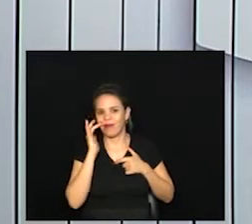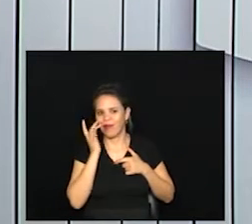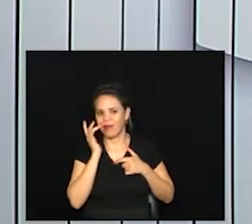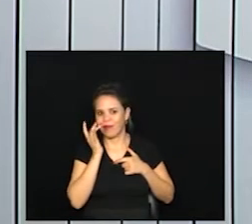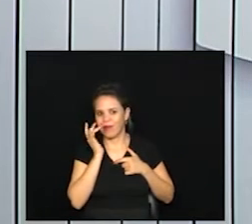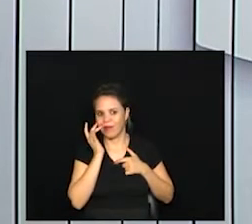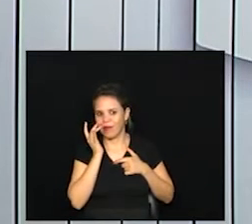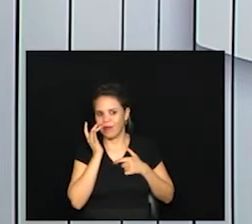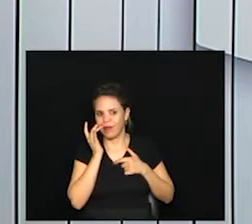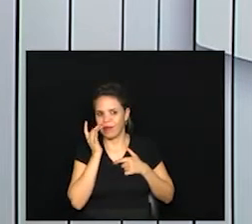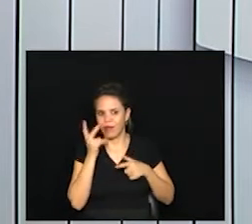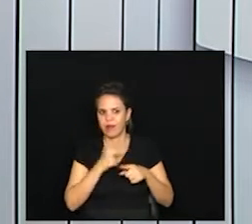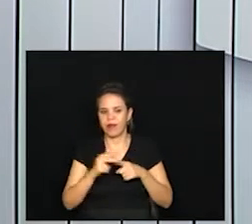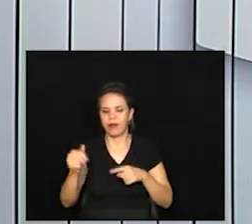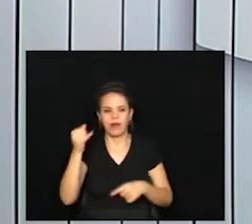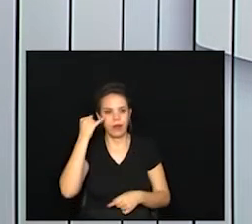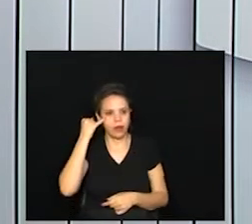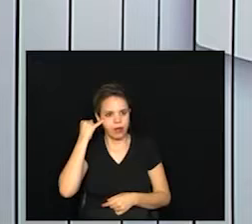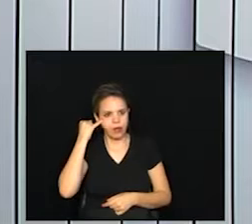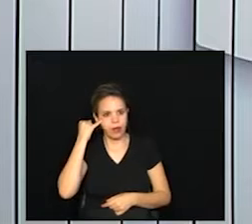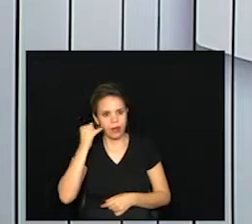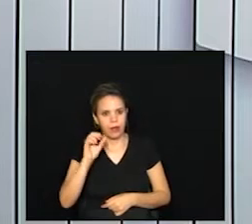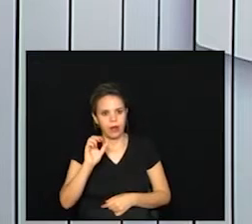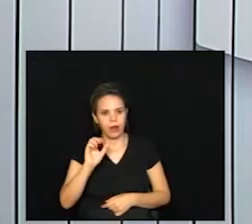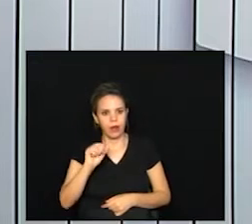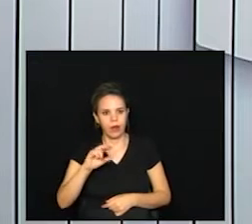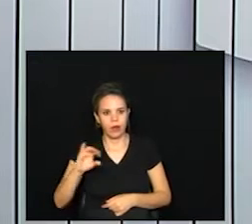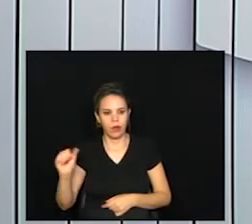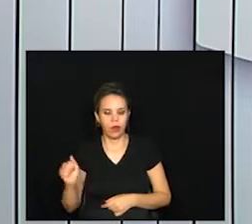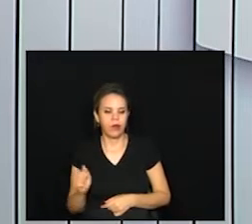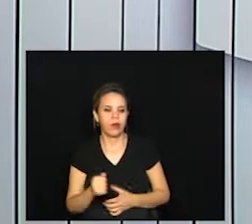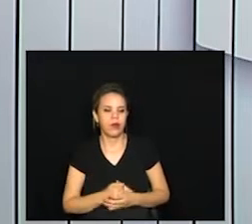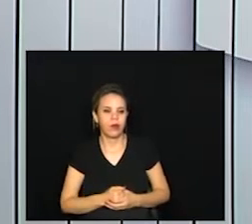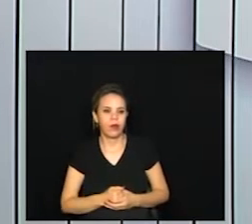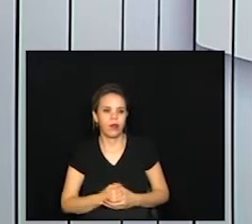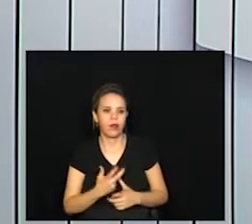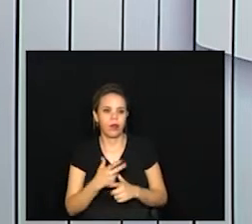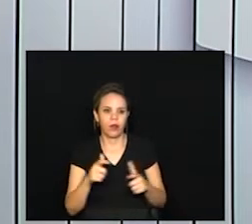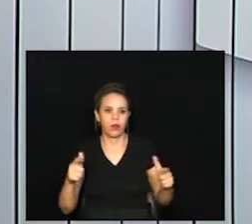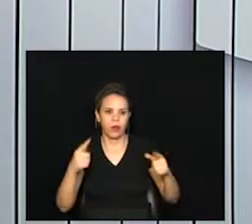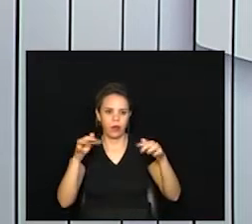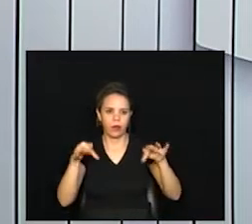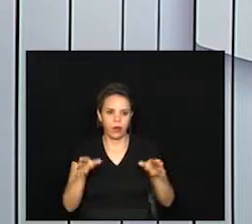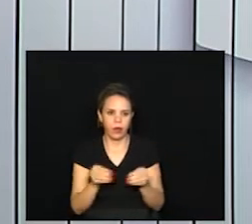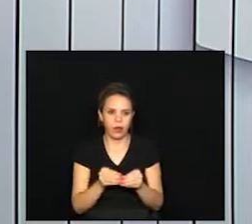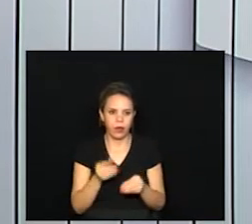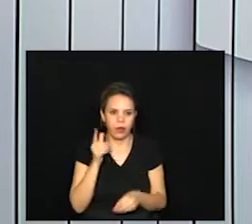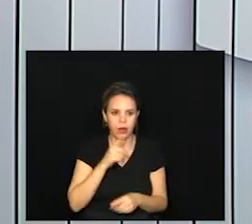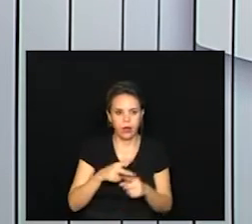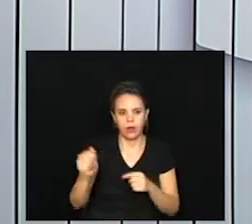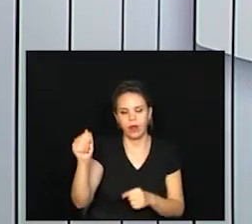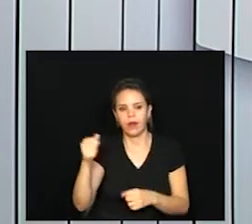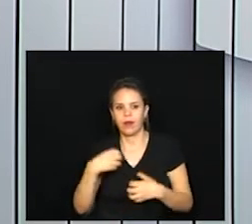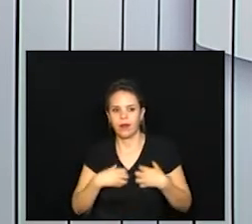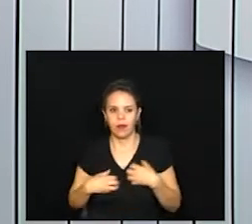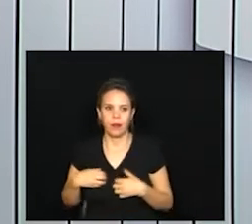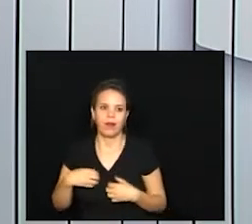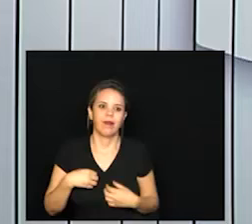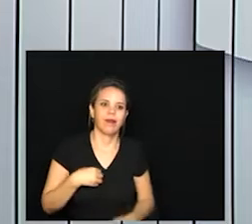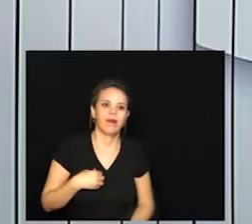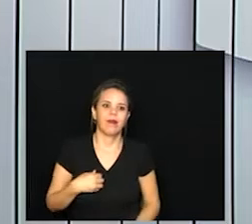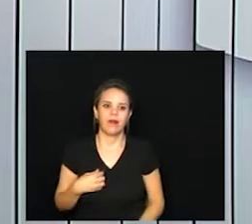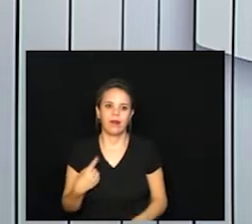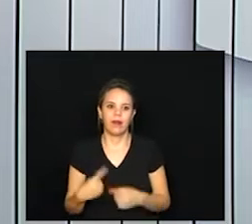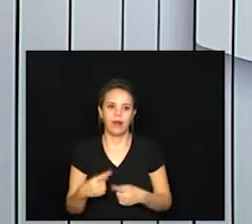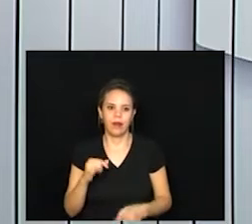ouro. Desbancou o japonês Kanoa Igarashi na grande final e foi com drama, viu, porque